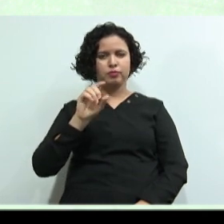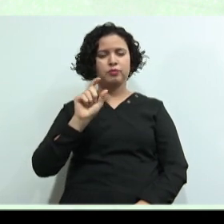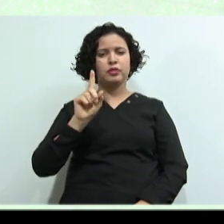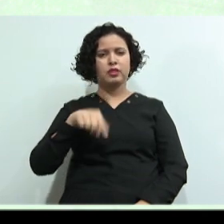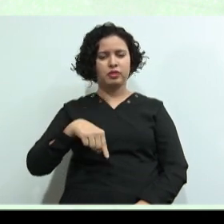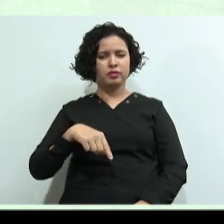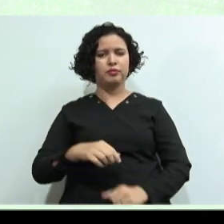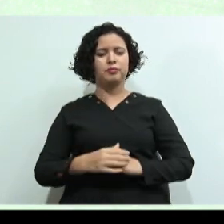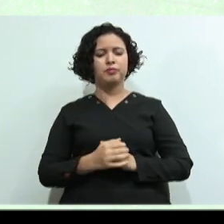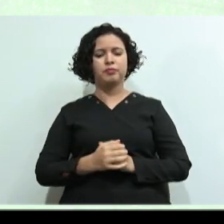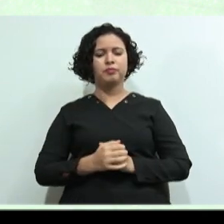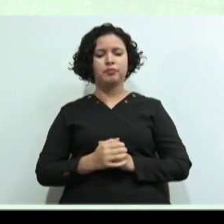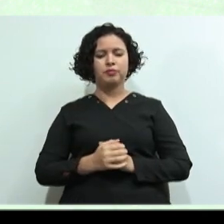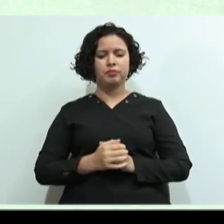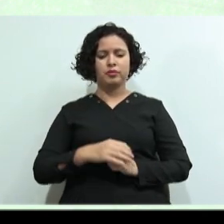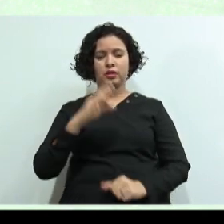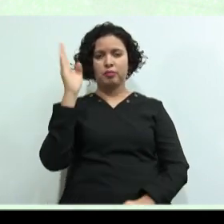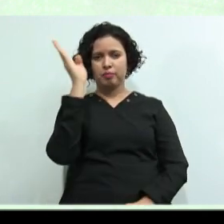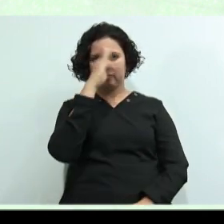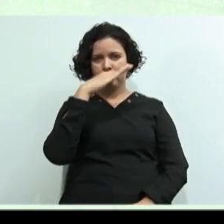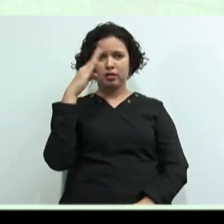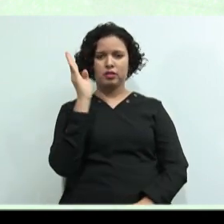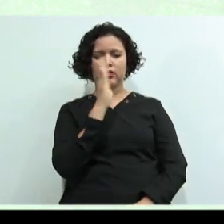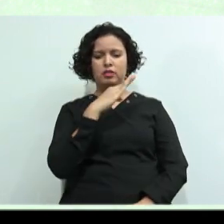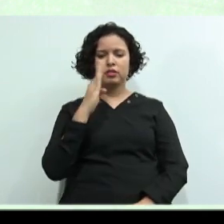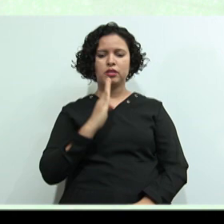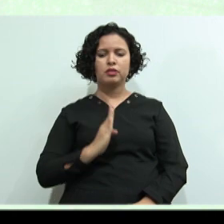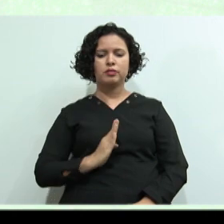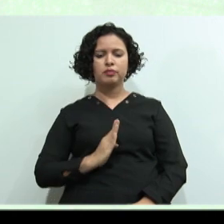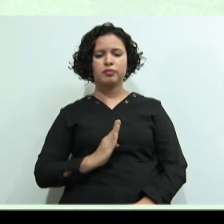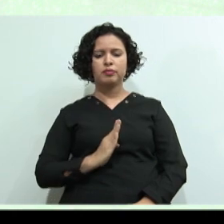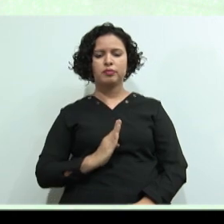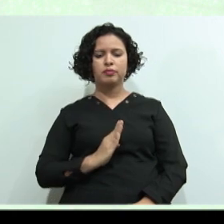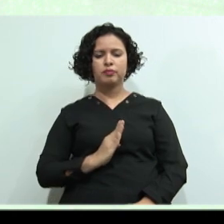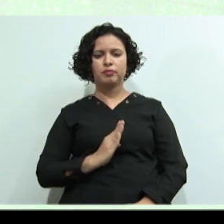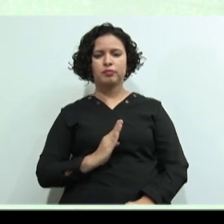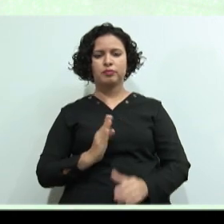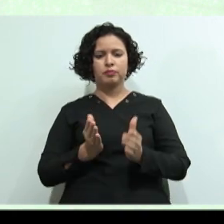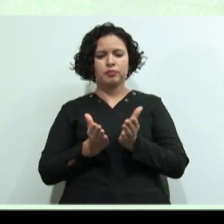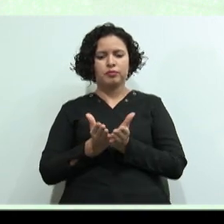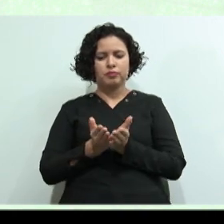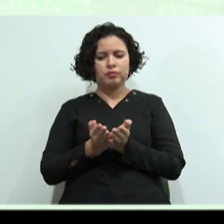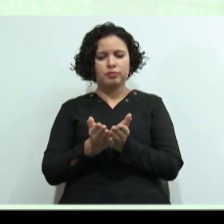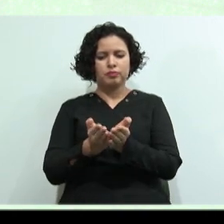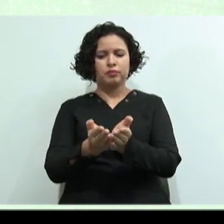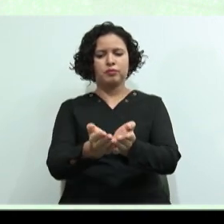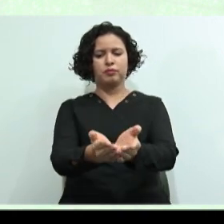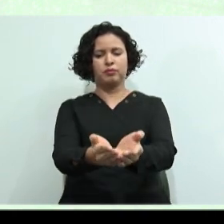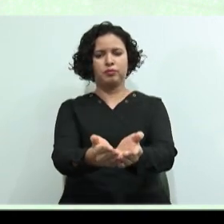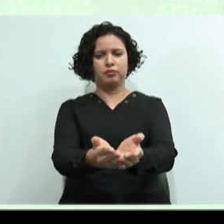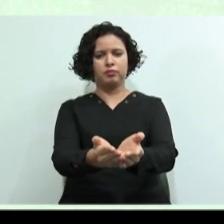a Tamires vai fazer aí, olha, o sinal de Brasil e o sinal de navio.